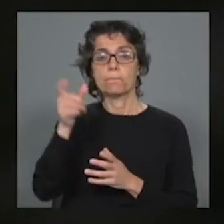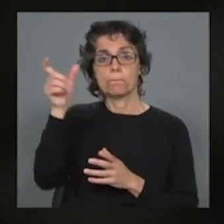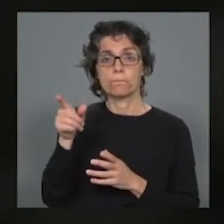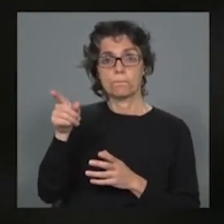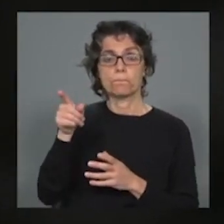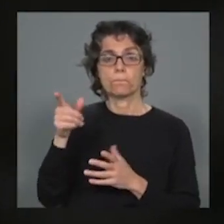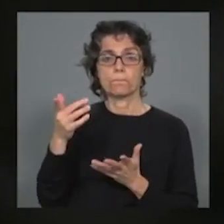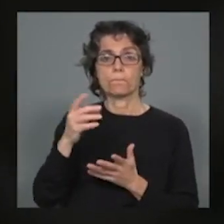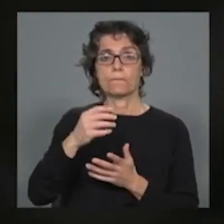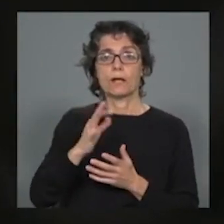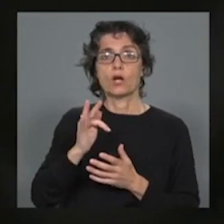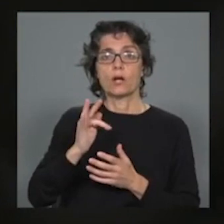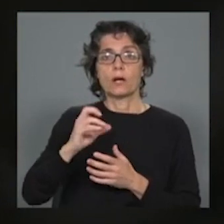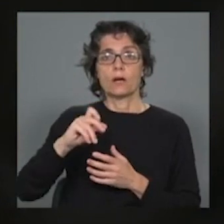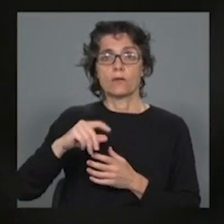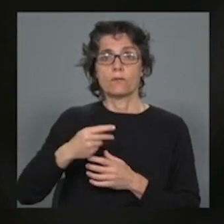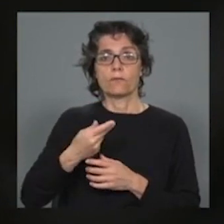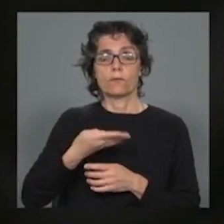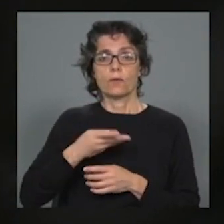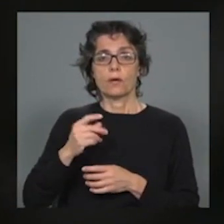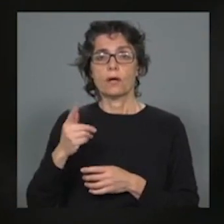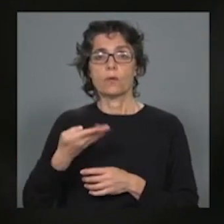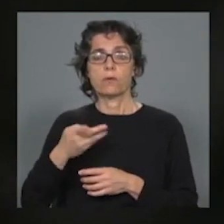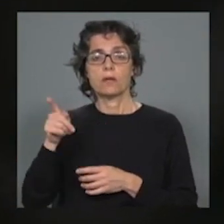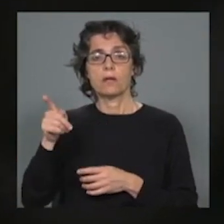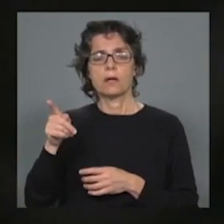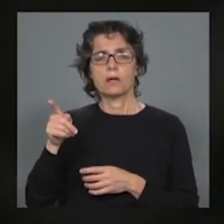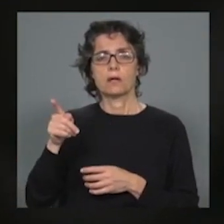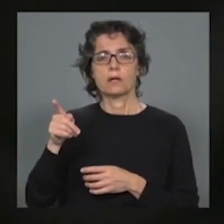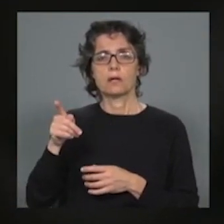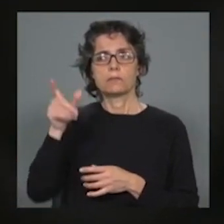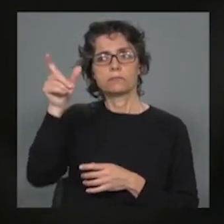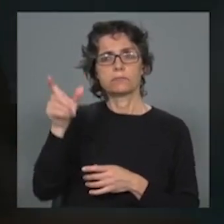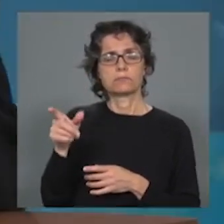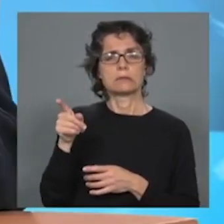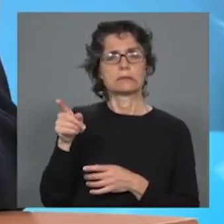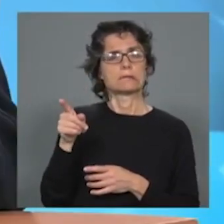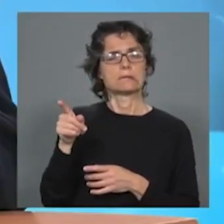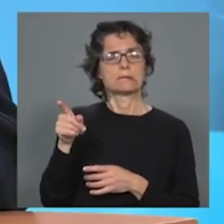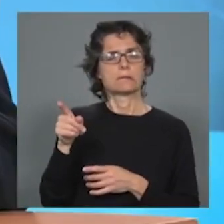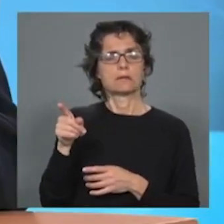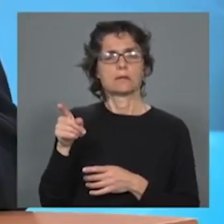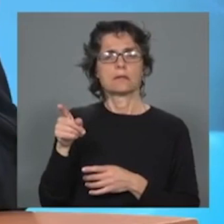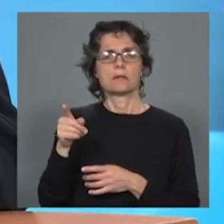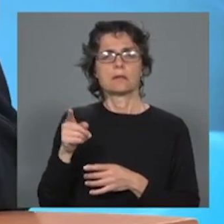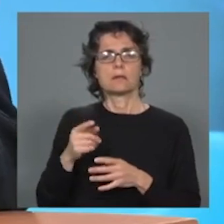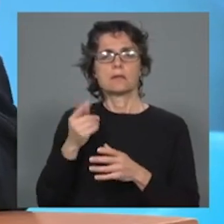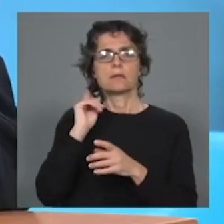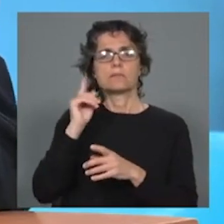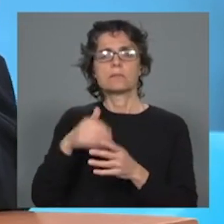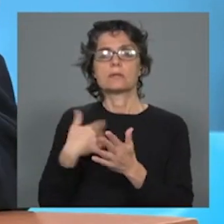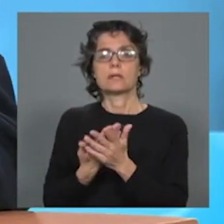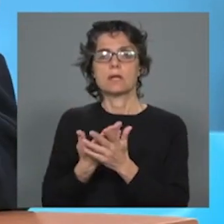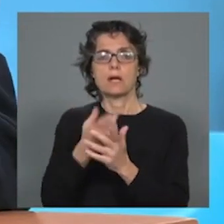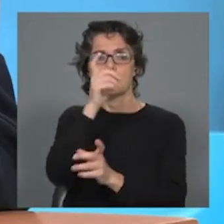ser, apesar de valorizar muito o papel dos leigos nessa circunstância,